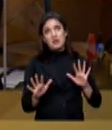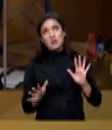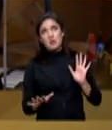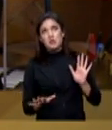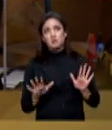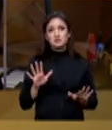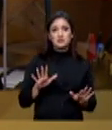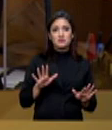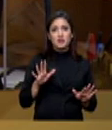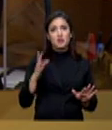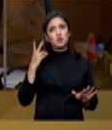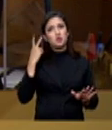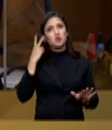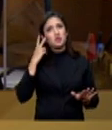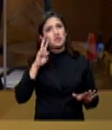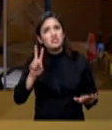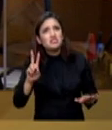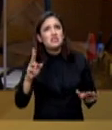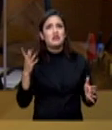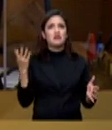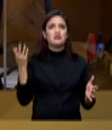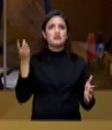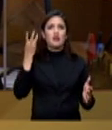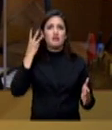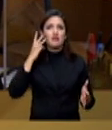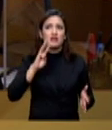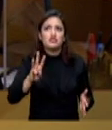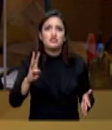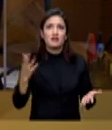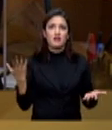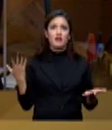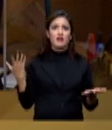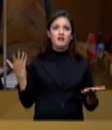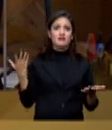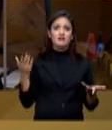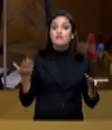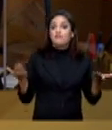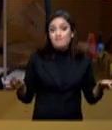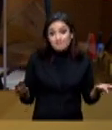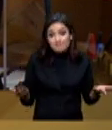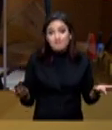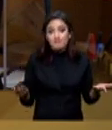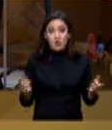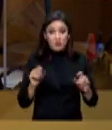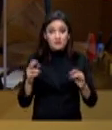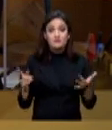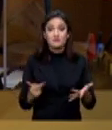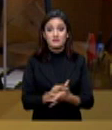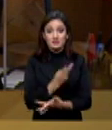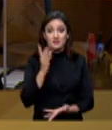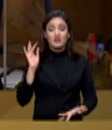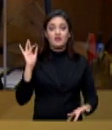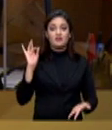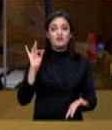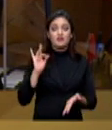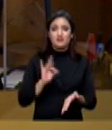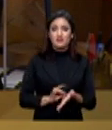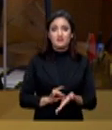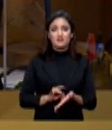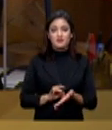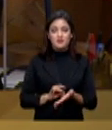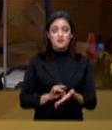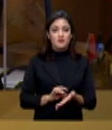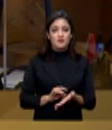48 ou de 72 horas em 72 horas essa é a Dura realidade que nós